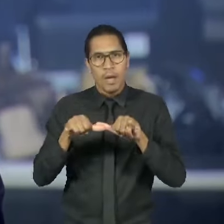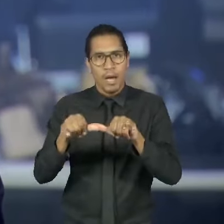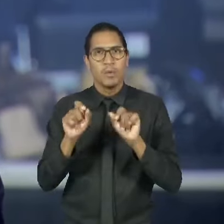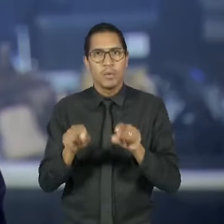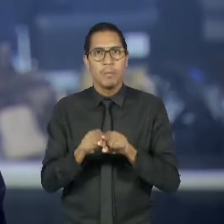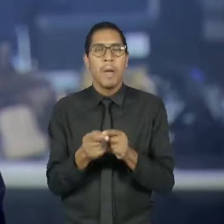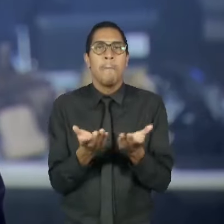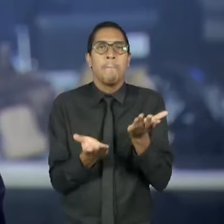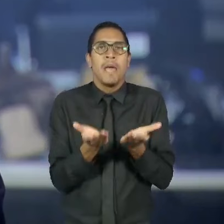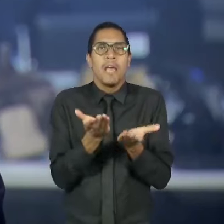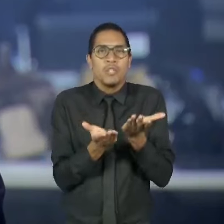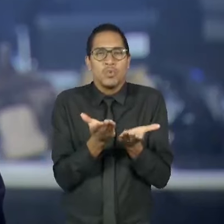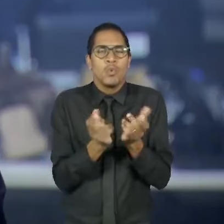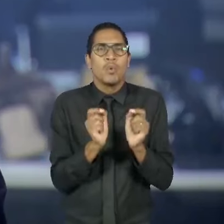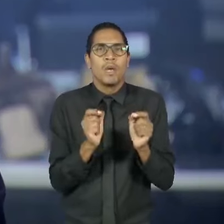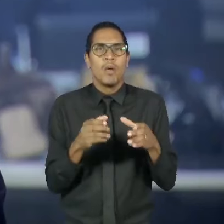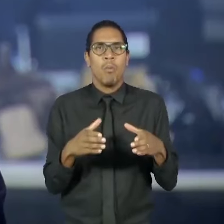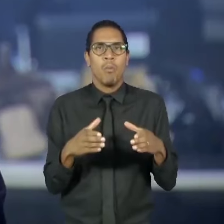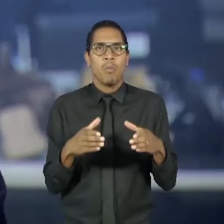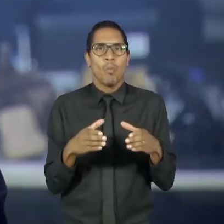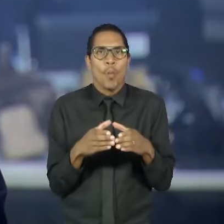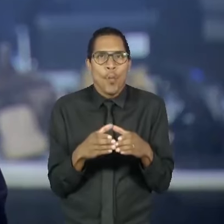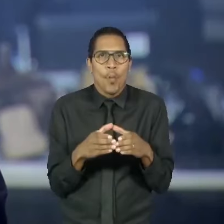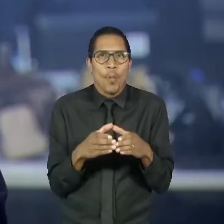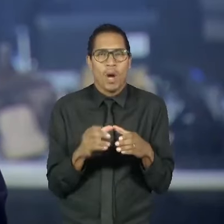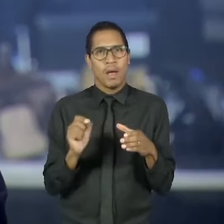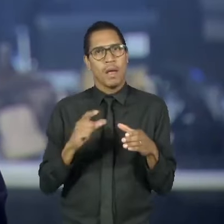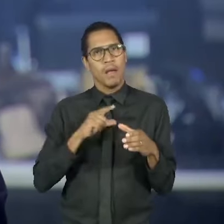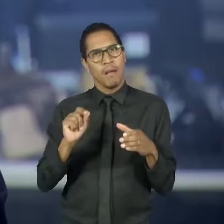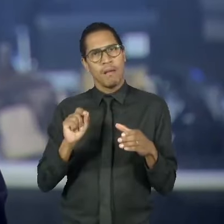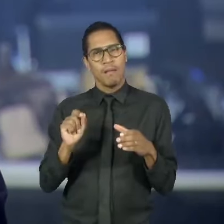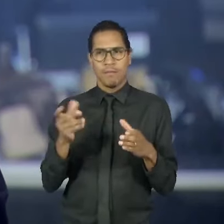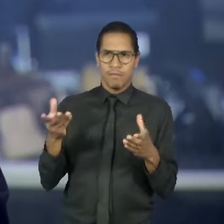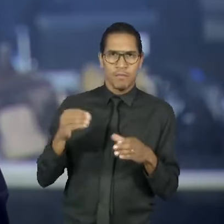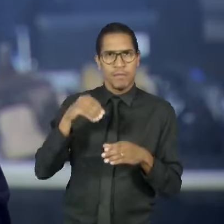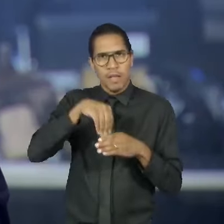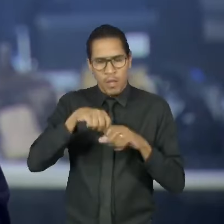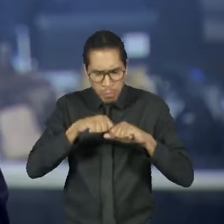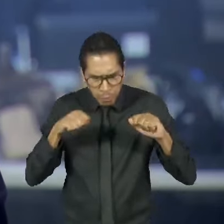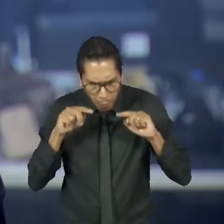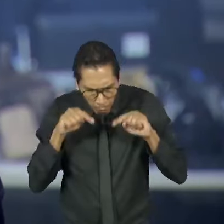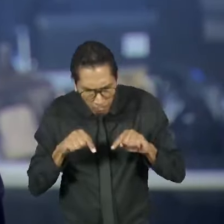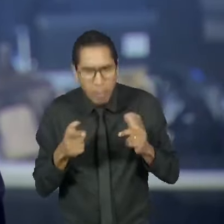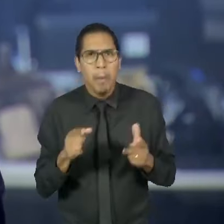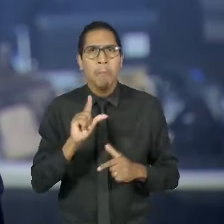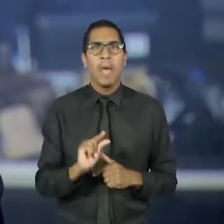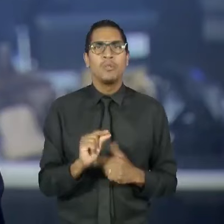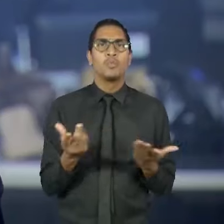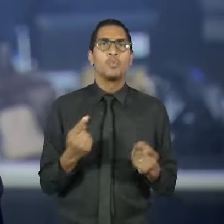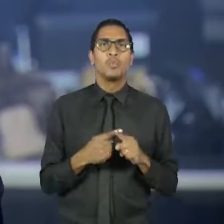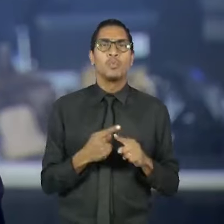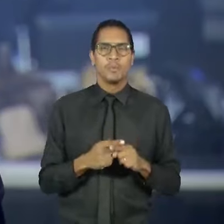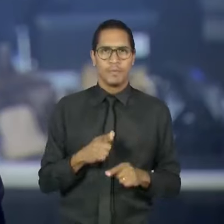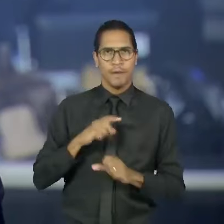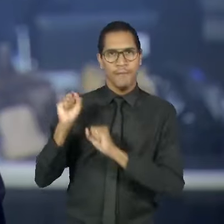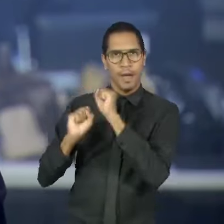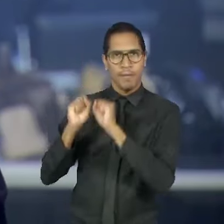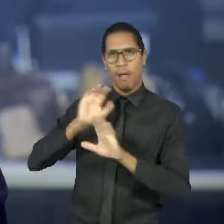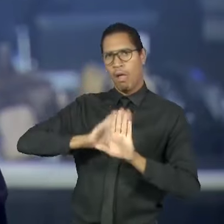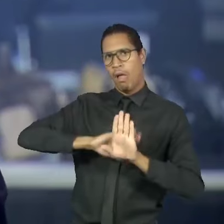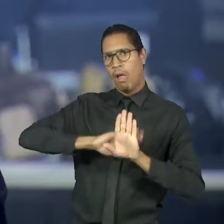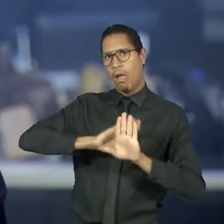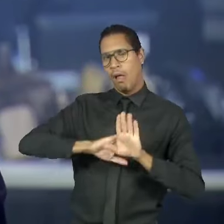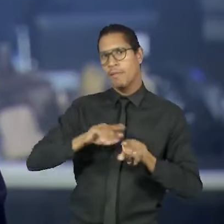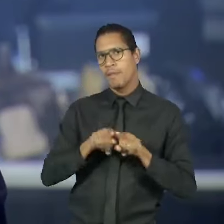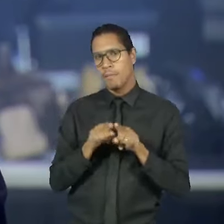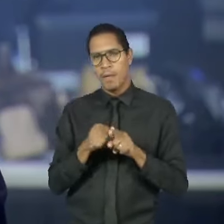anos no país é o resultado de uma pesquisa que revela uma estratégia cada vez mais comum dos Fabricantes e que esconde a perda do